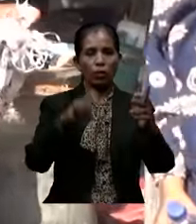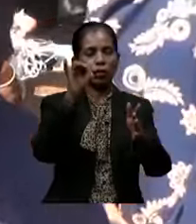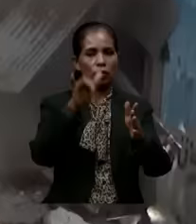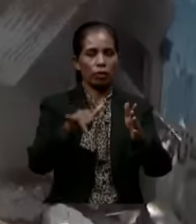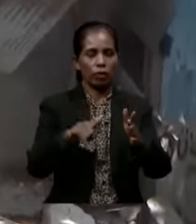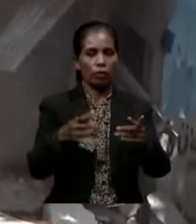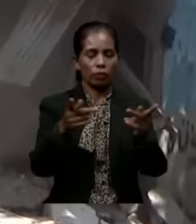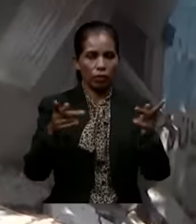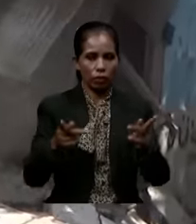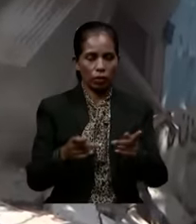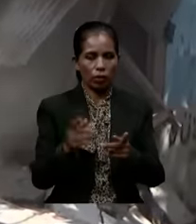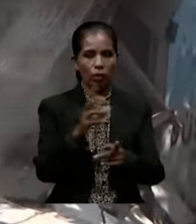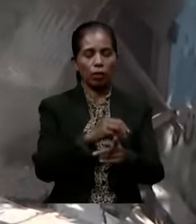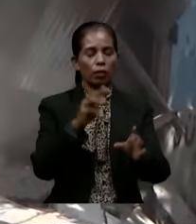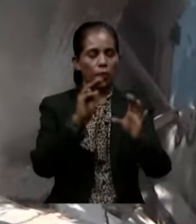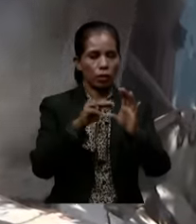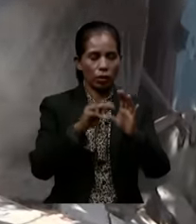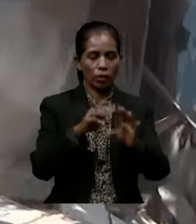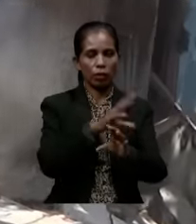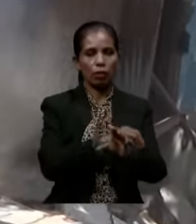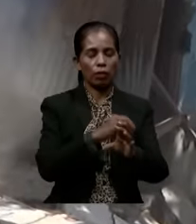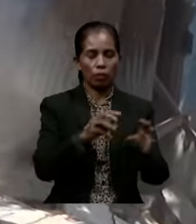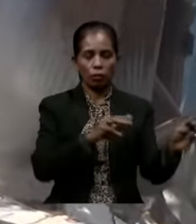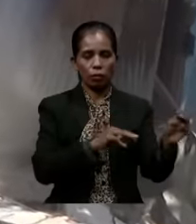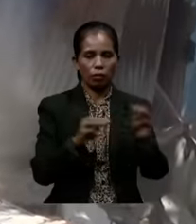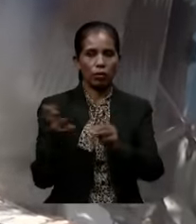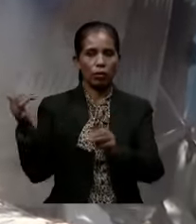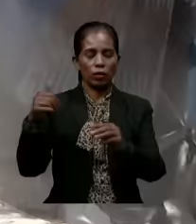área protegido no Mercado Laran, no Nebele Transforma